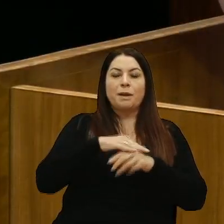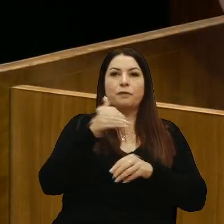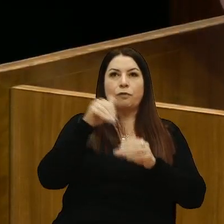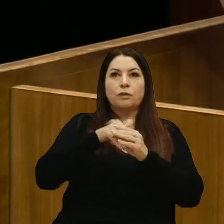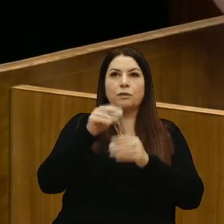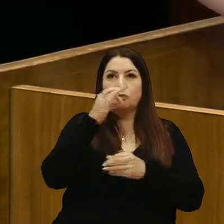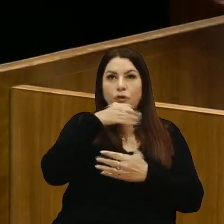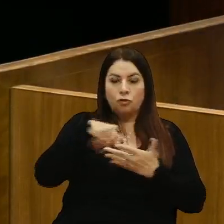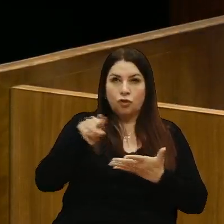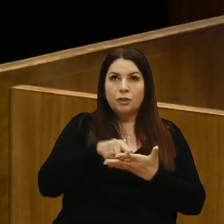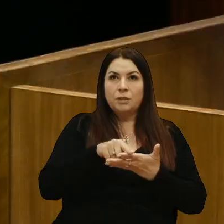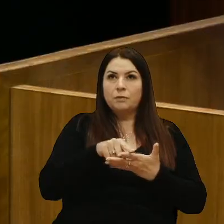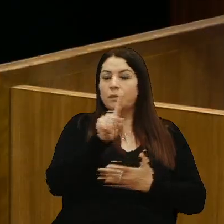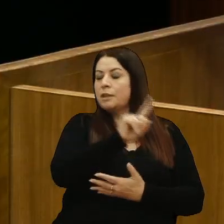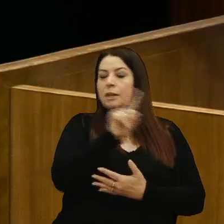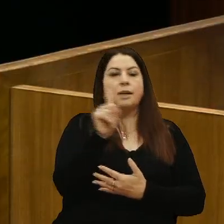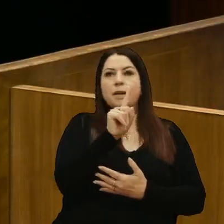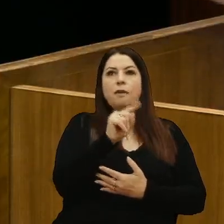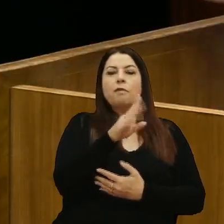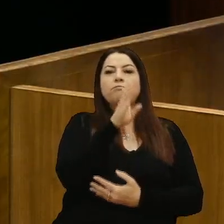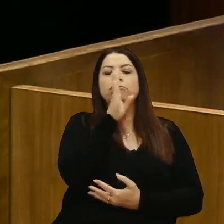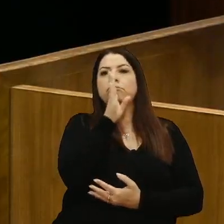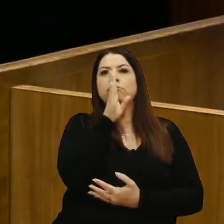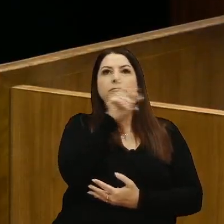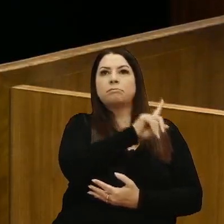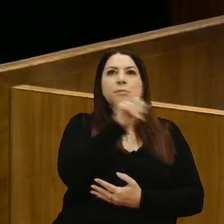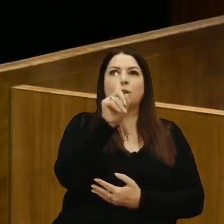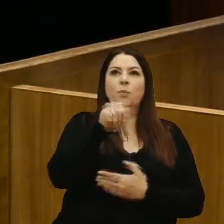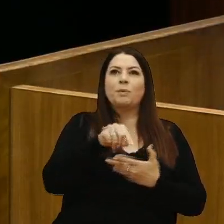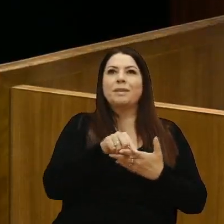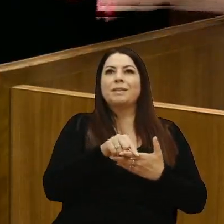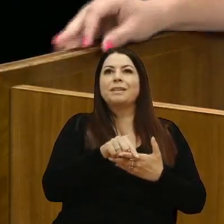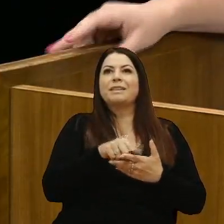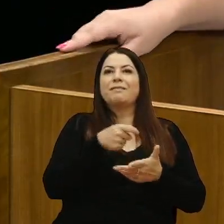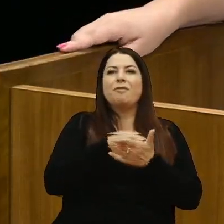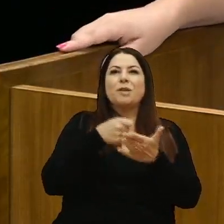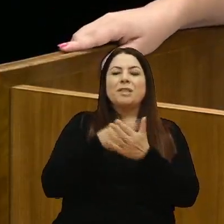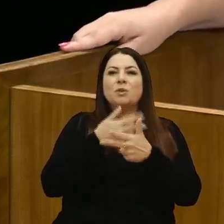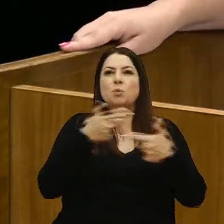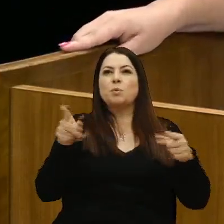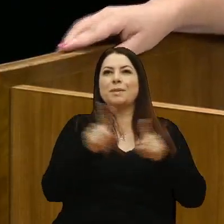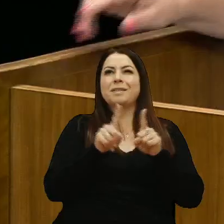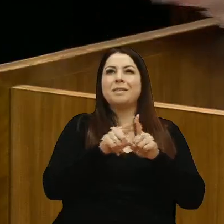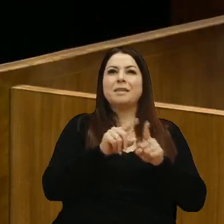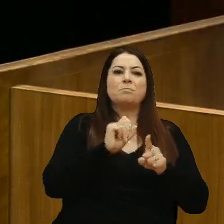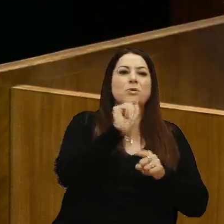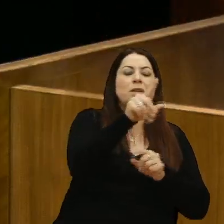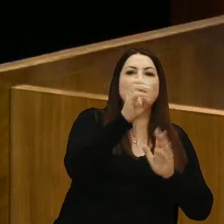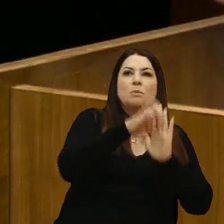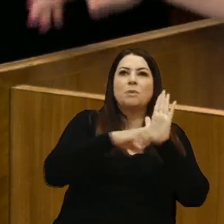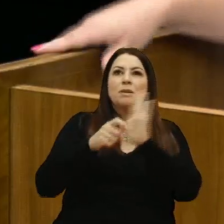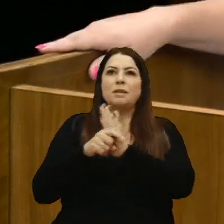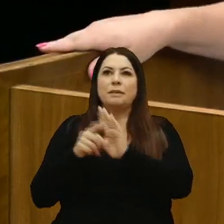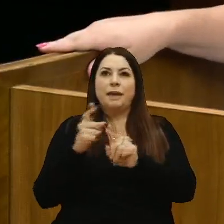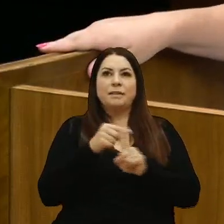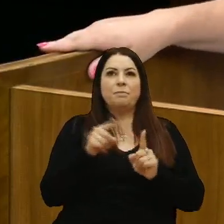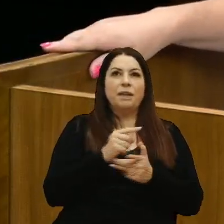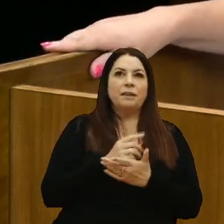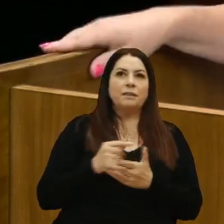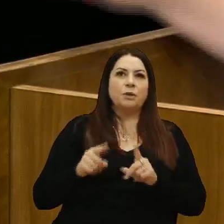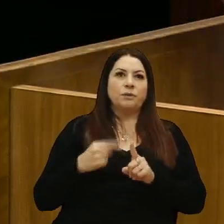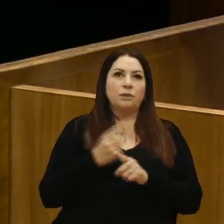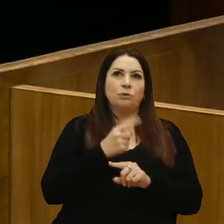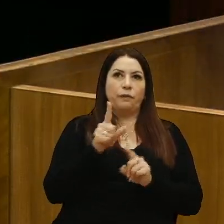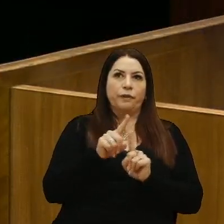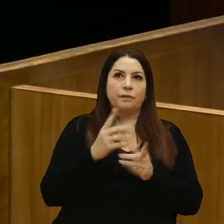votada de Caxias do Sul e não vão me calar. Não é forçando qualquer coisa, botando emenda, pedindo vistas e não